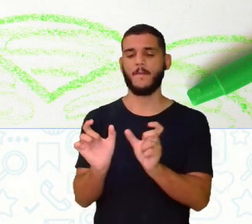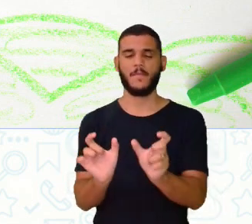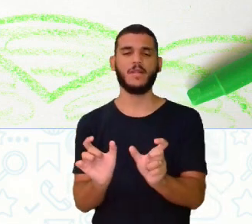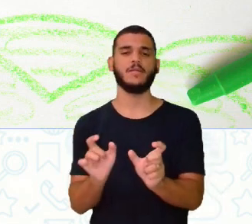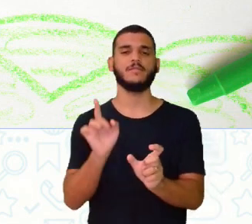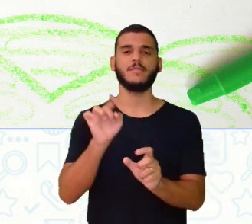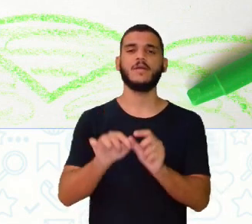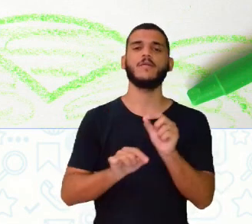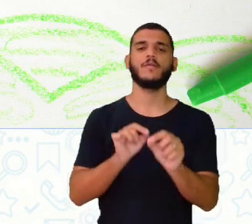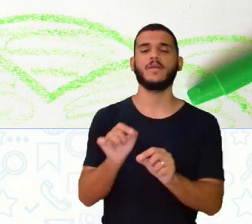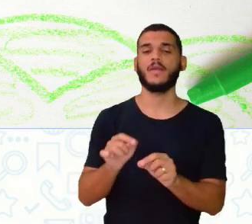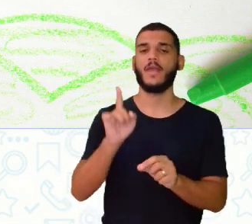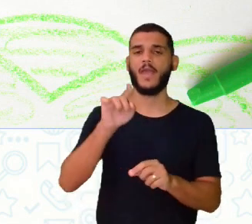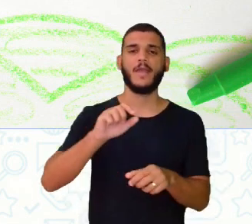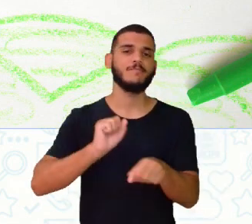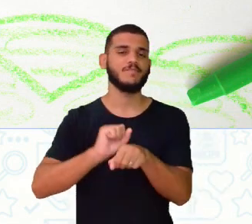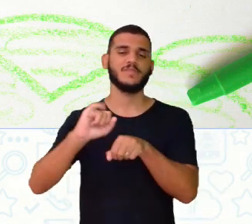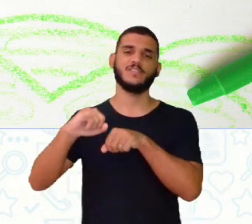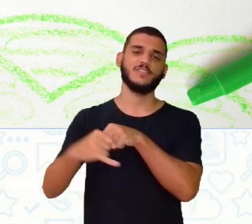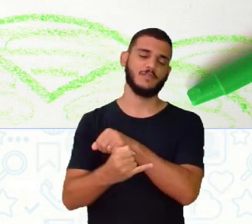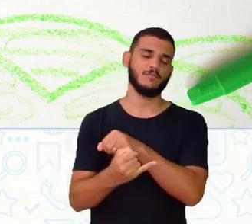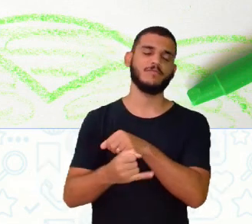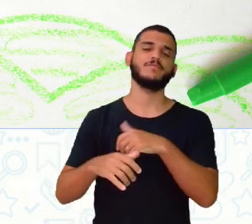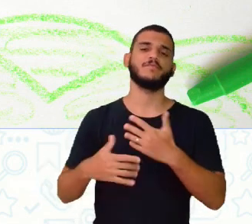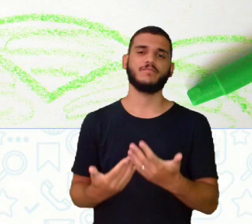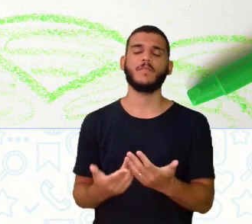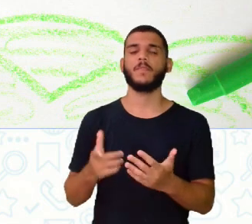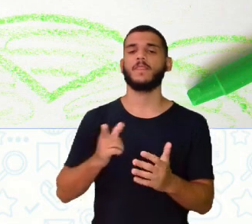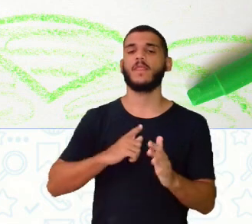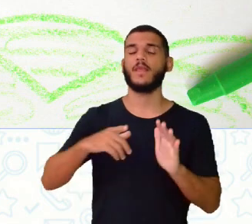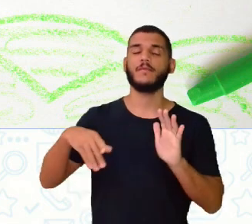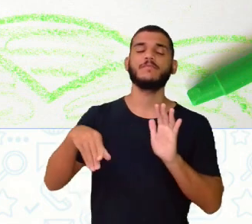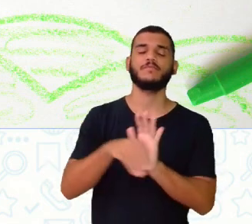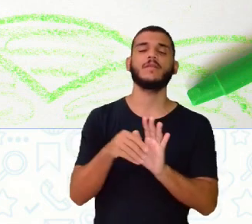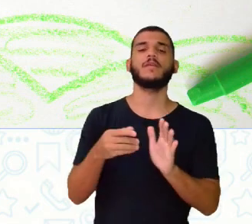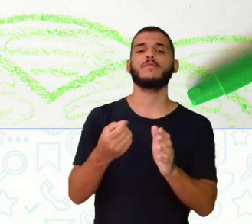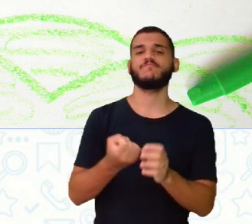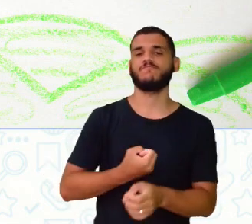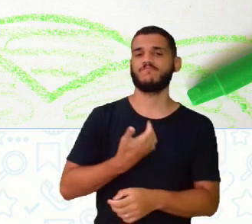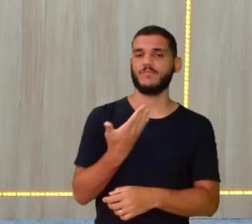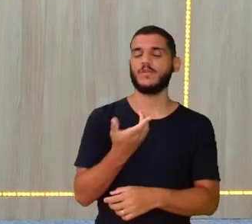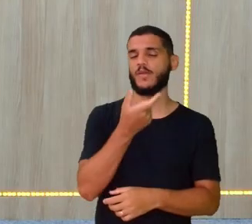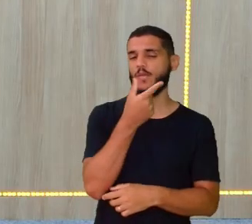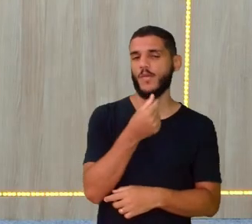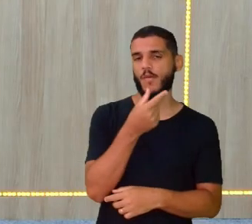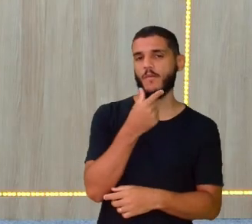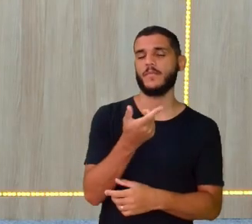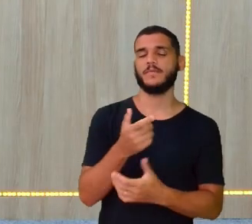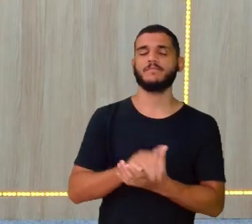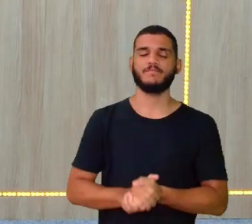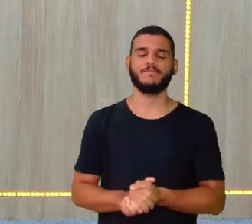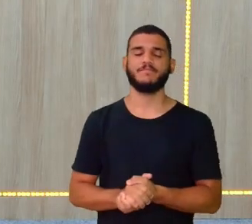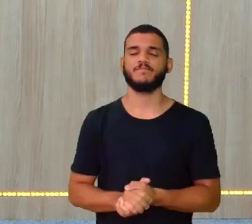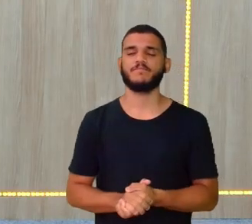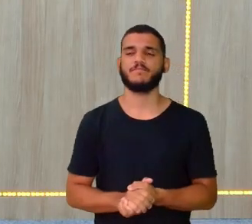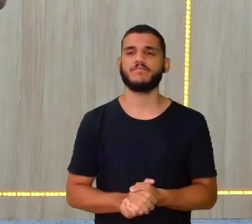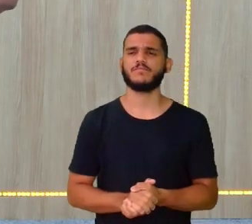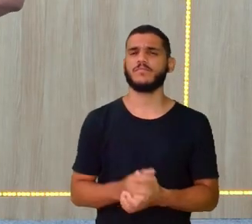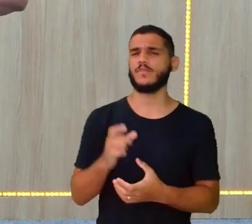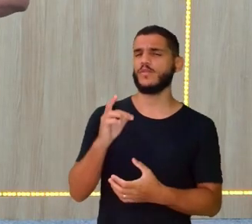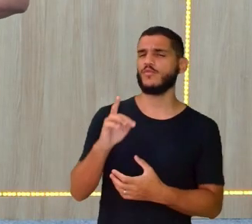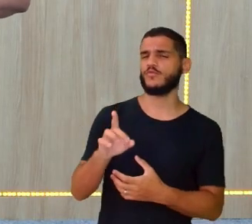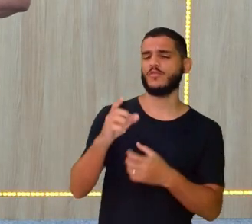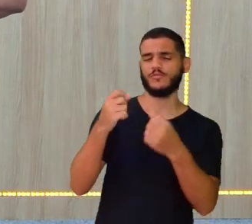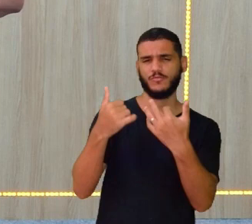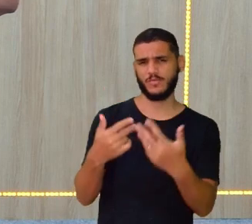como se fosse um adjetivo, não é? Dentro da poesia, não é? Deste fragmento. Foi só um fragmento que